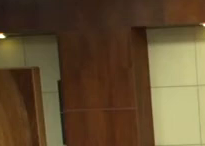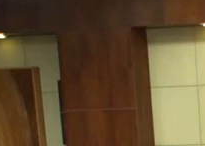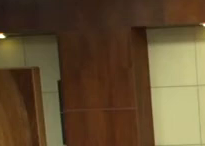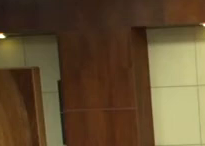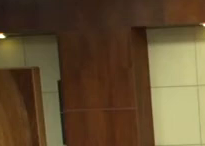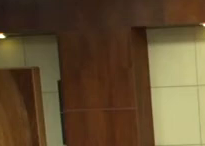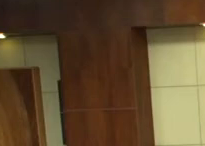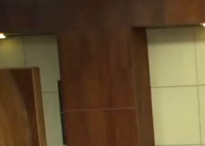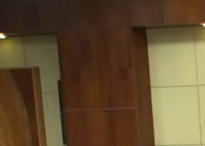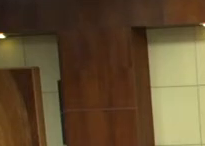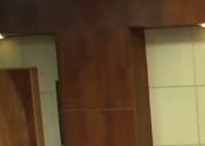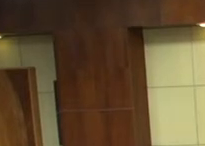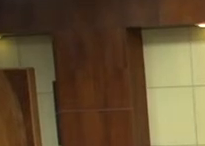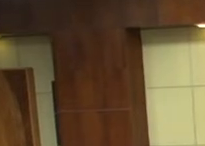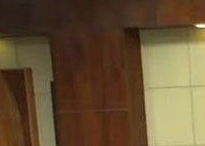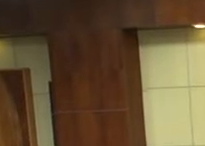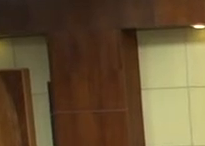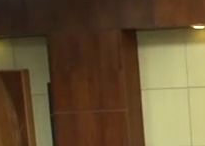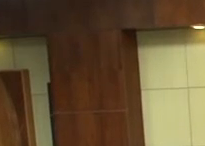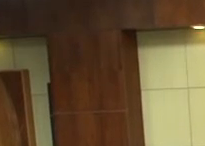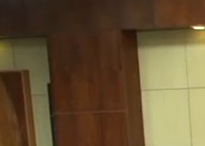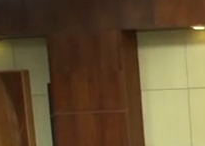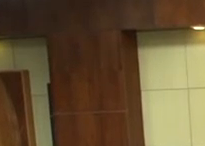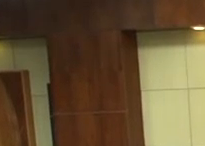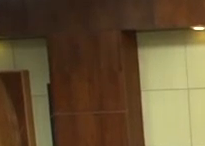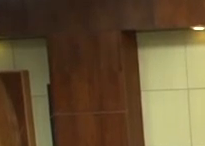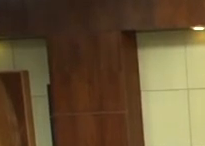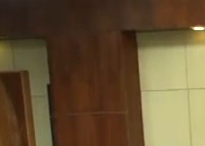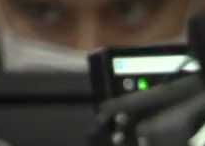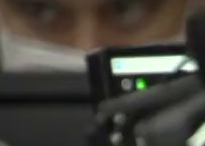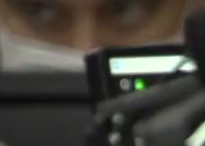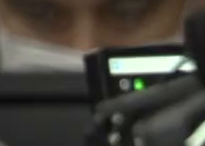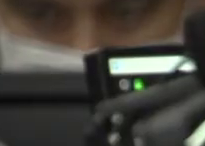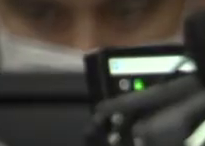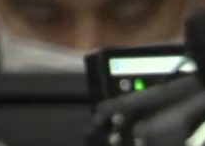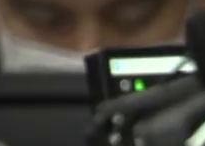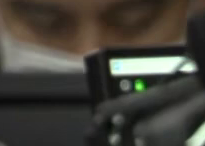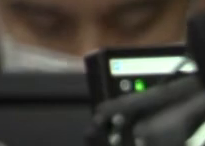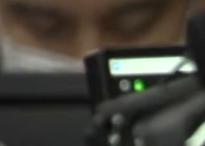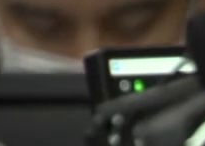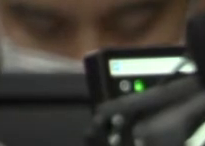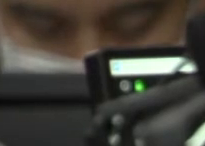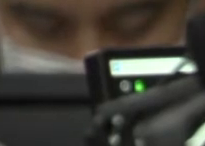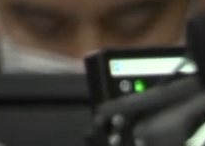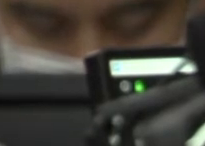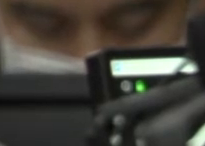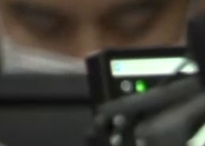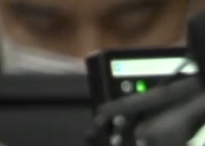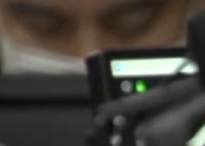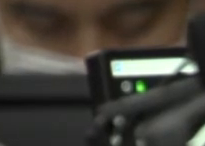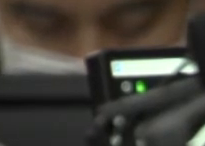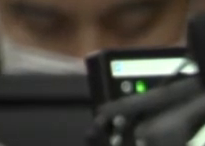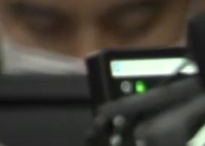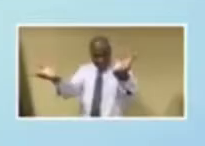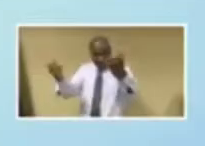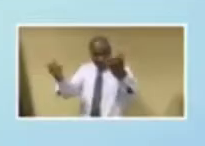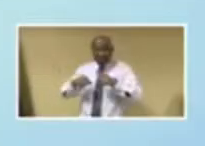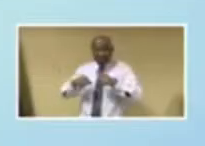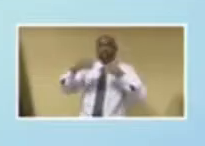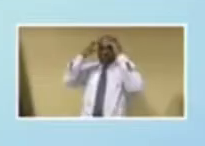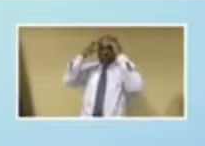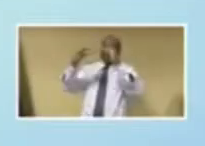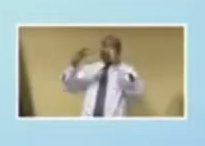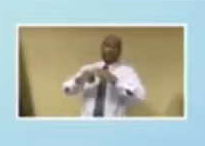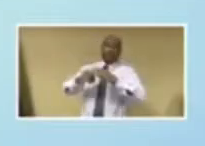e as contas anuais de gestão de nova mutum são do exercício de 2018 o processo de relatoria do conselheiro